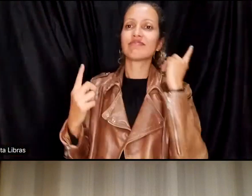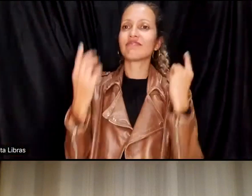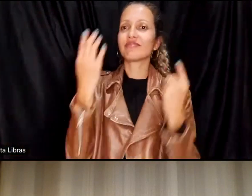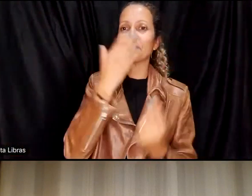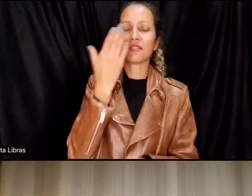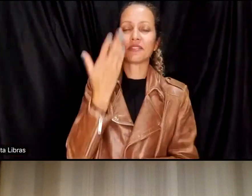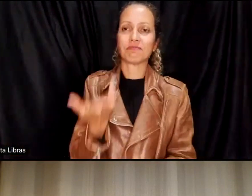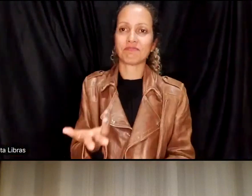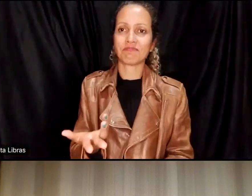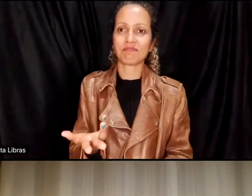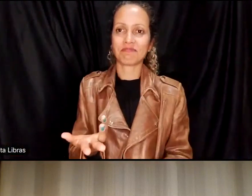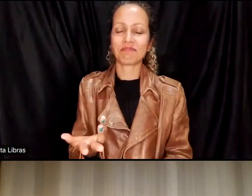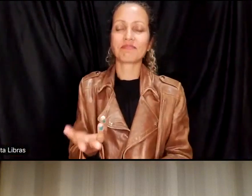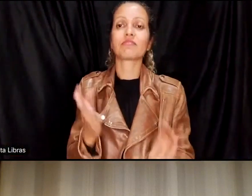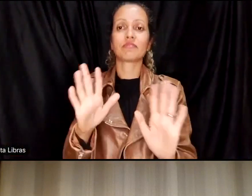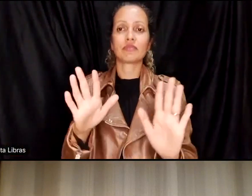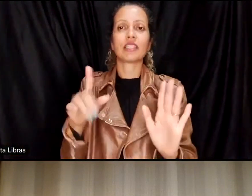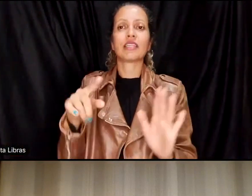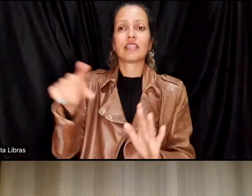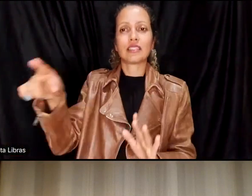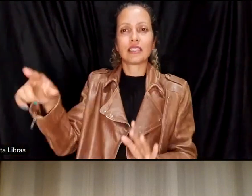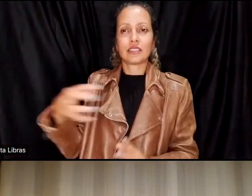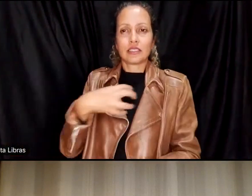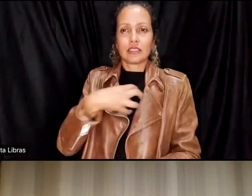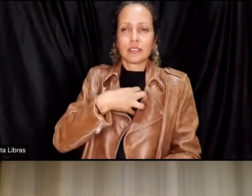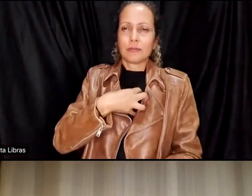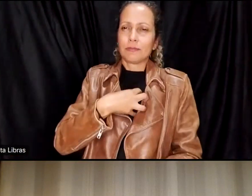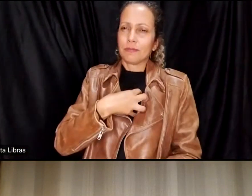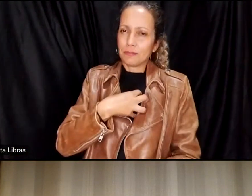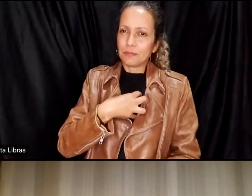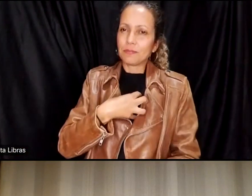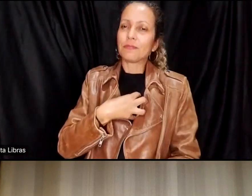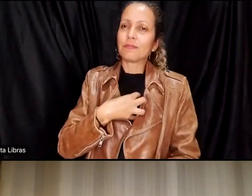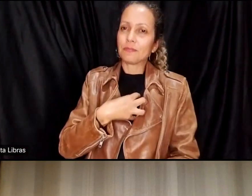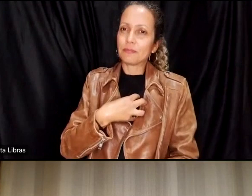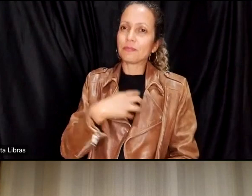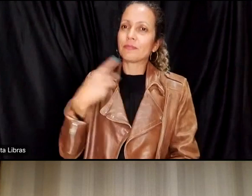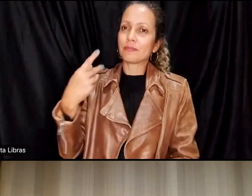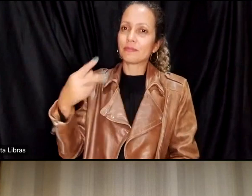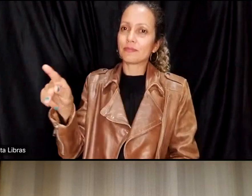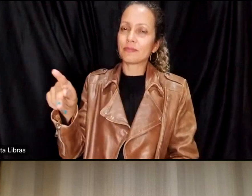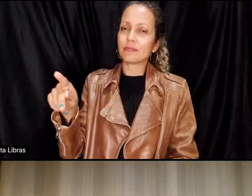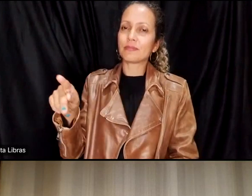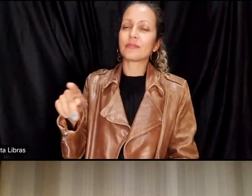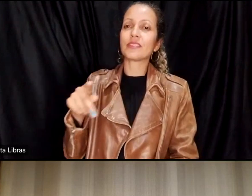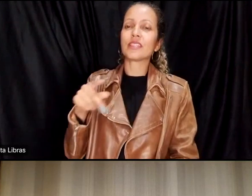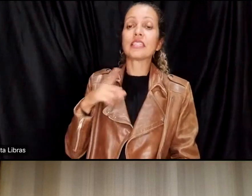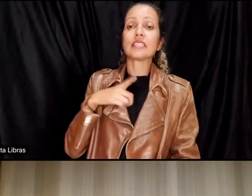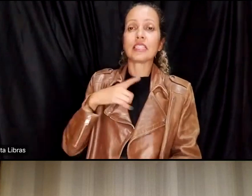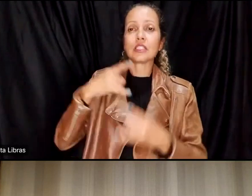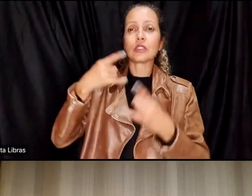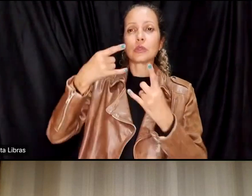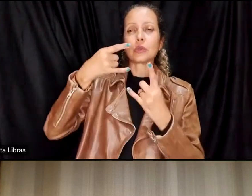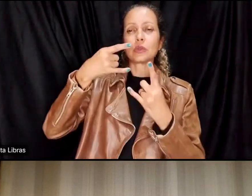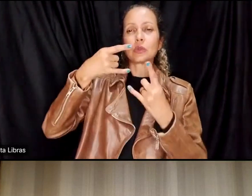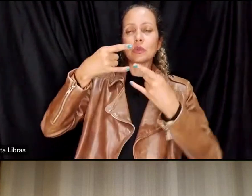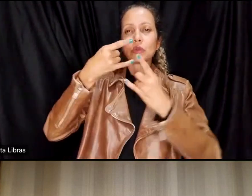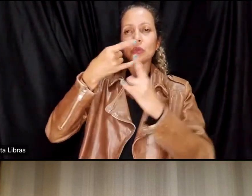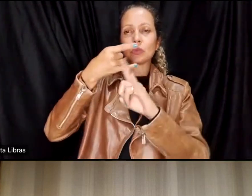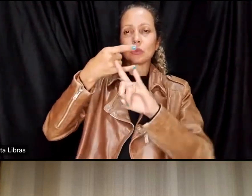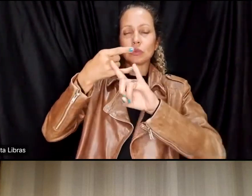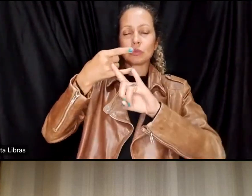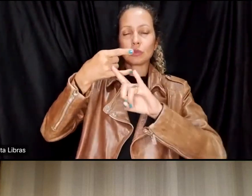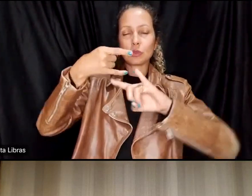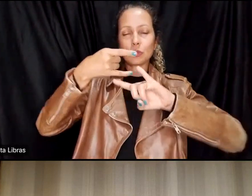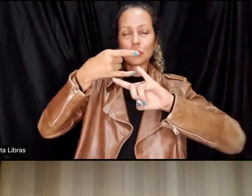aprendi, às vezes até coisas do Zoom, por exemplo, eu criava uma sala do Zoom e para conseguir deixar as pessoas entrar sem